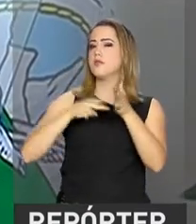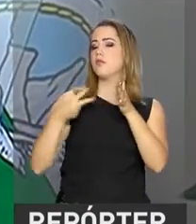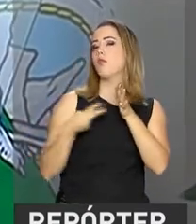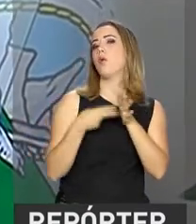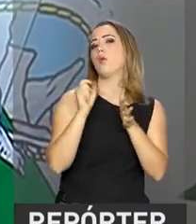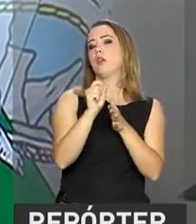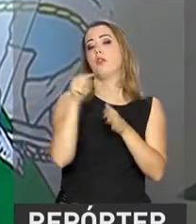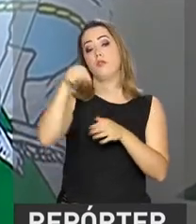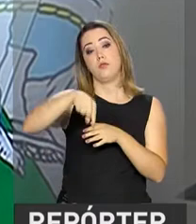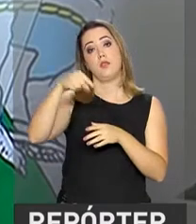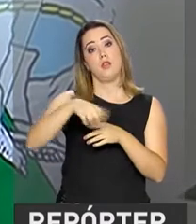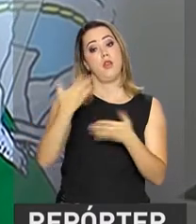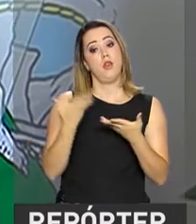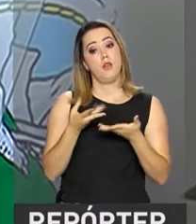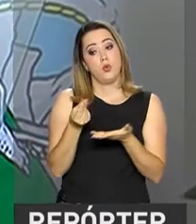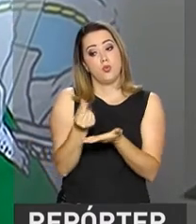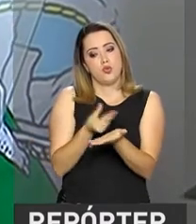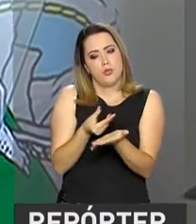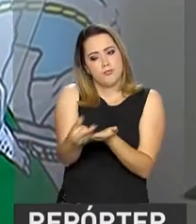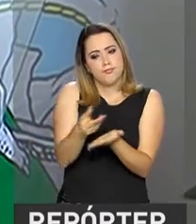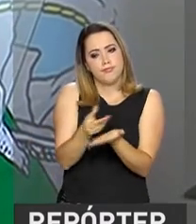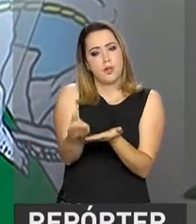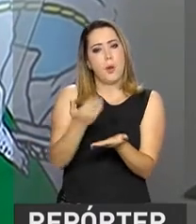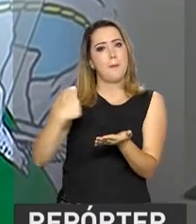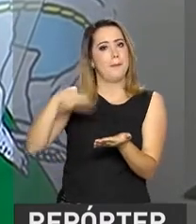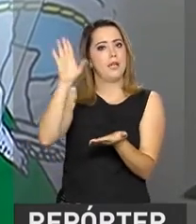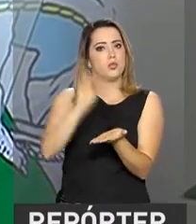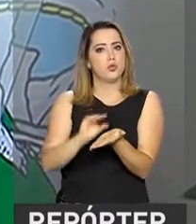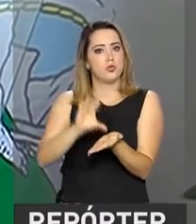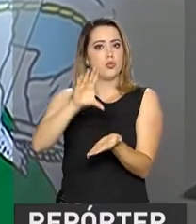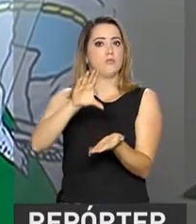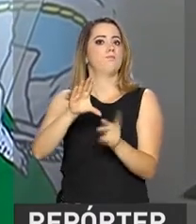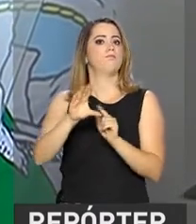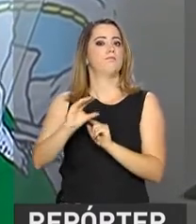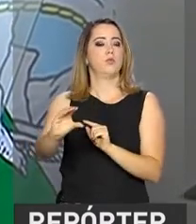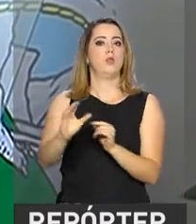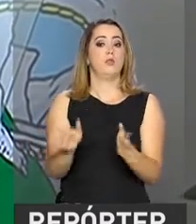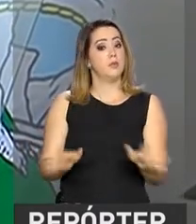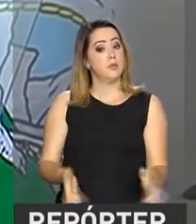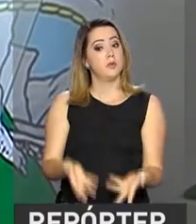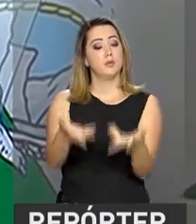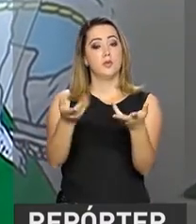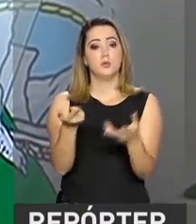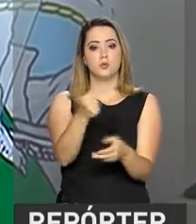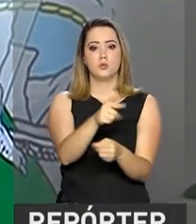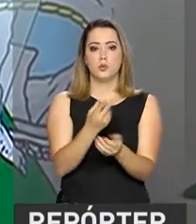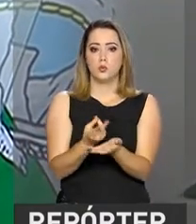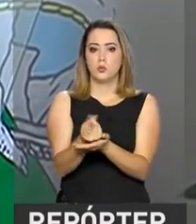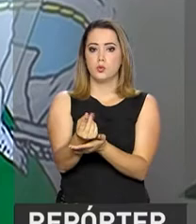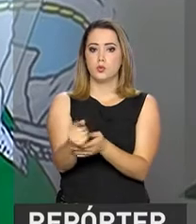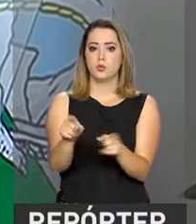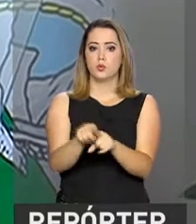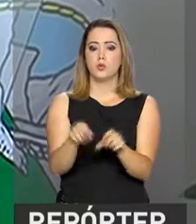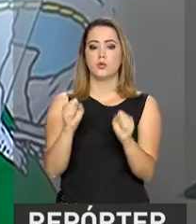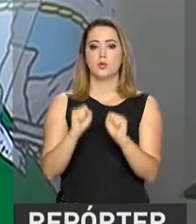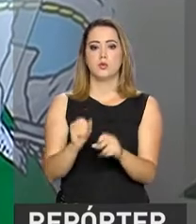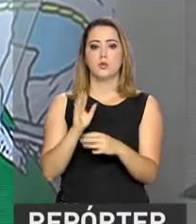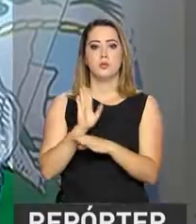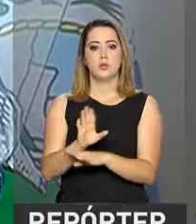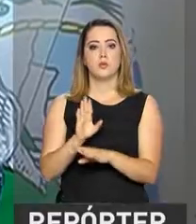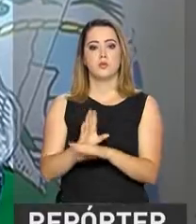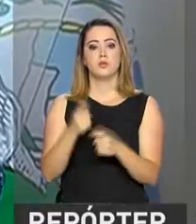anunciado aqui e naturalmente promover outras verbas que possam auxiliar o instituto